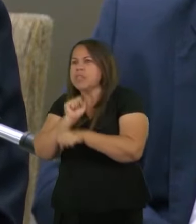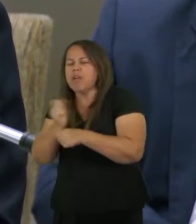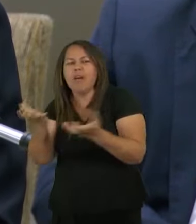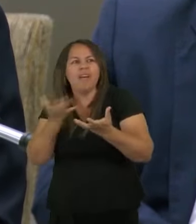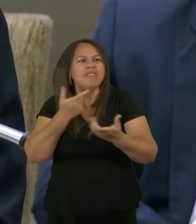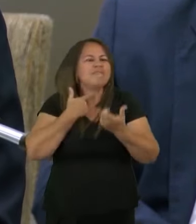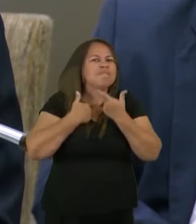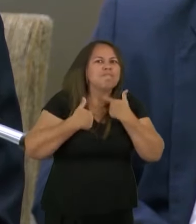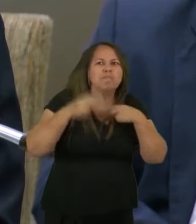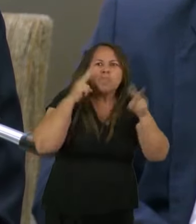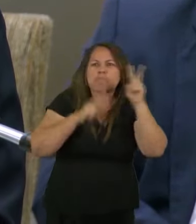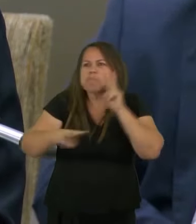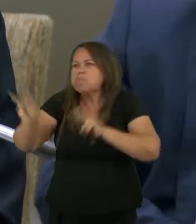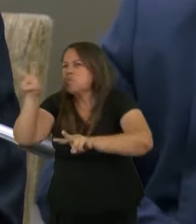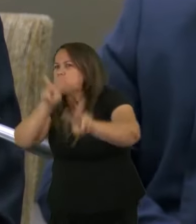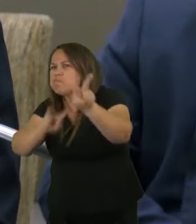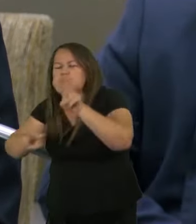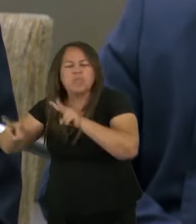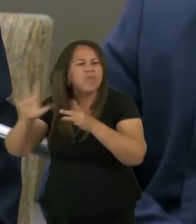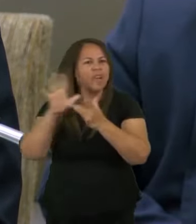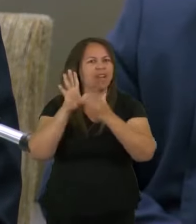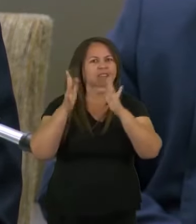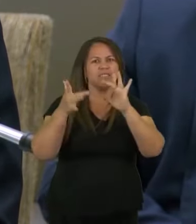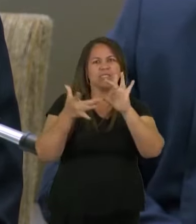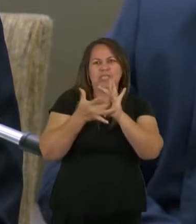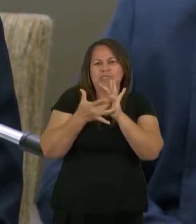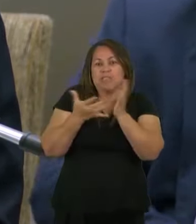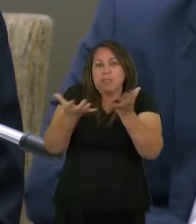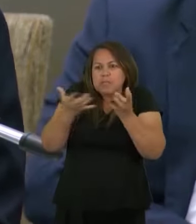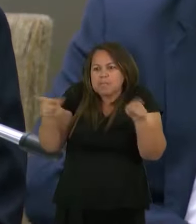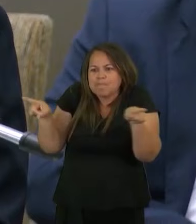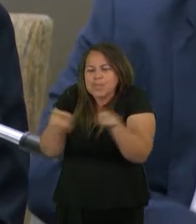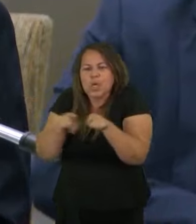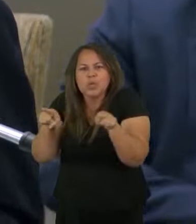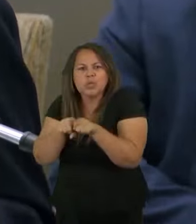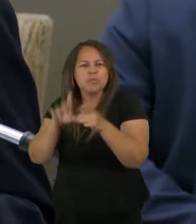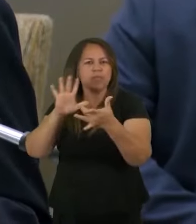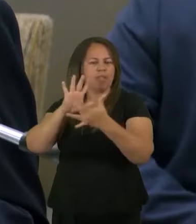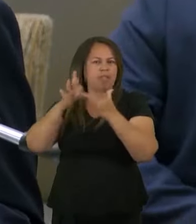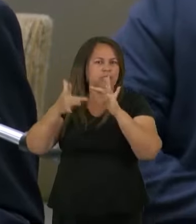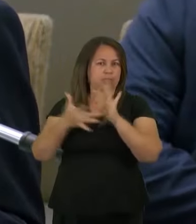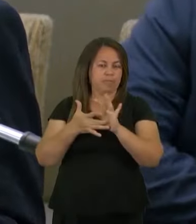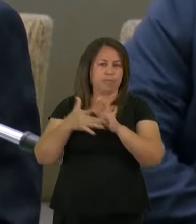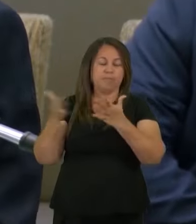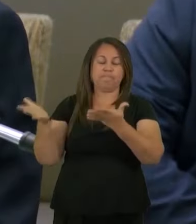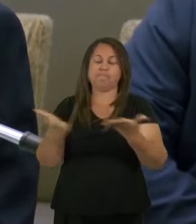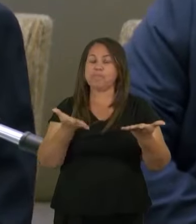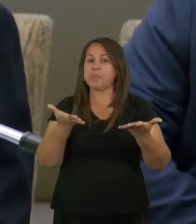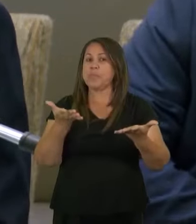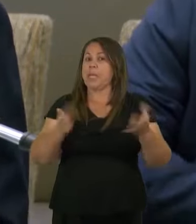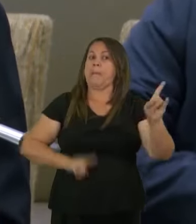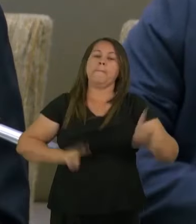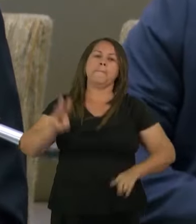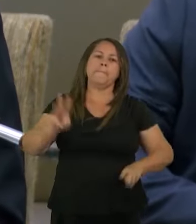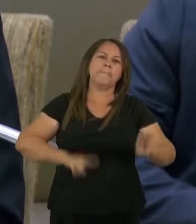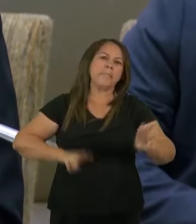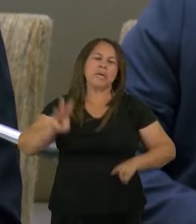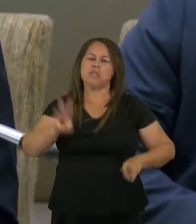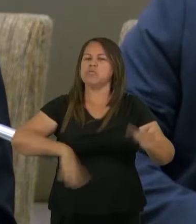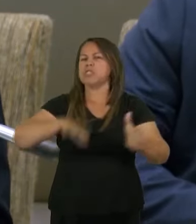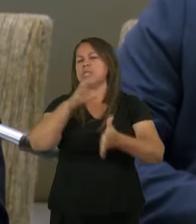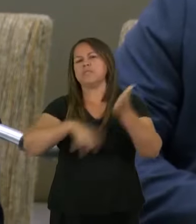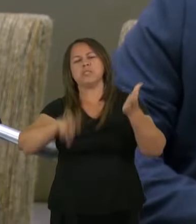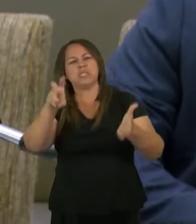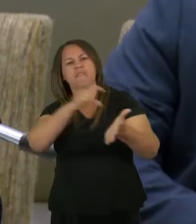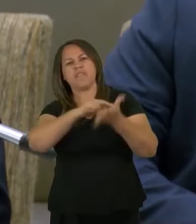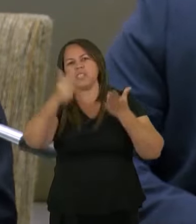ver, de ouvir e de estar perto de Jesus. Em Marcos capítulo 5, versículo